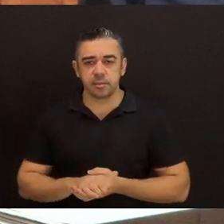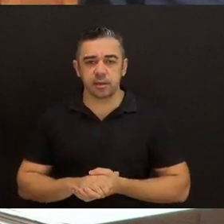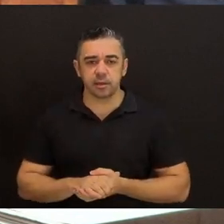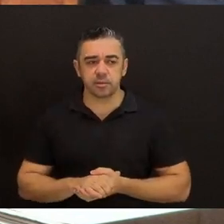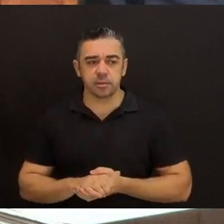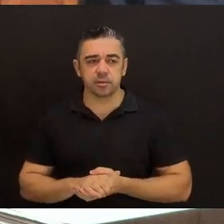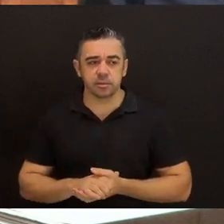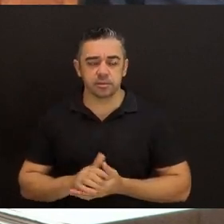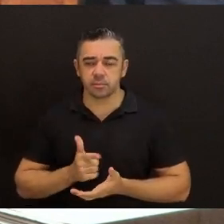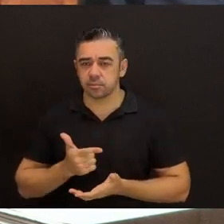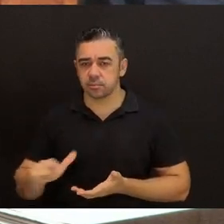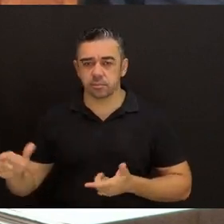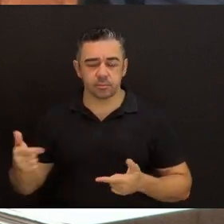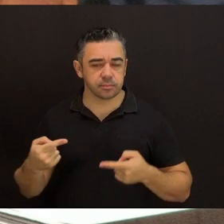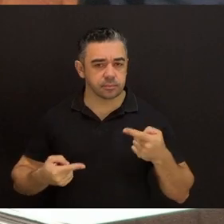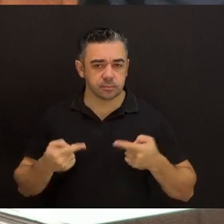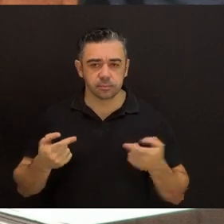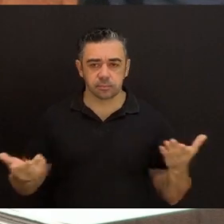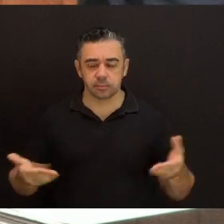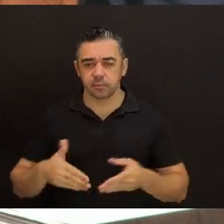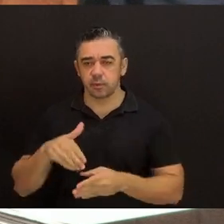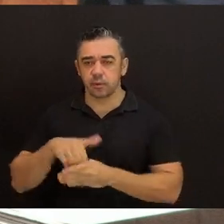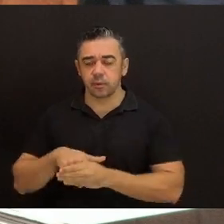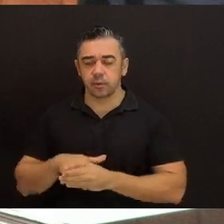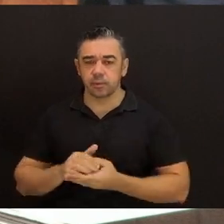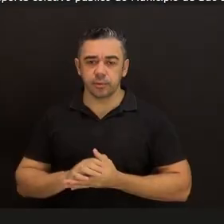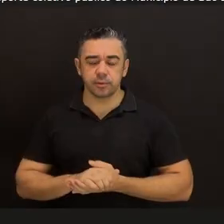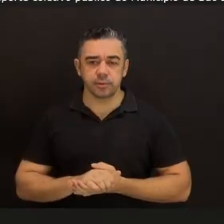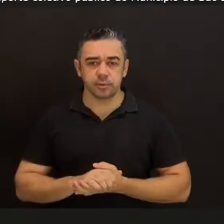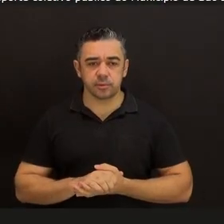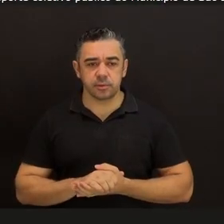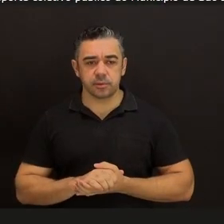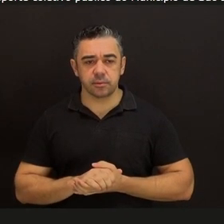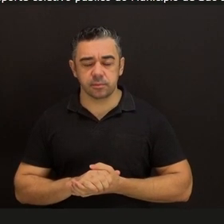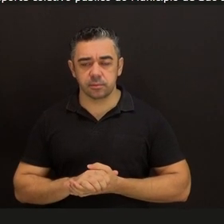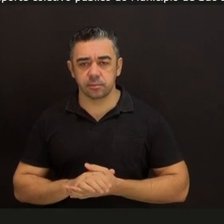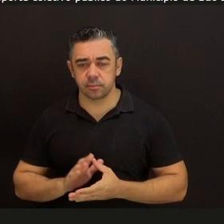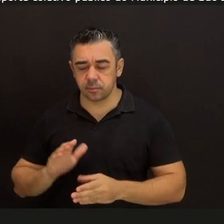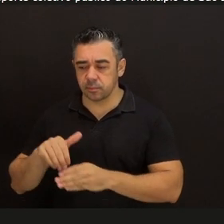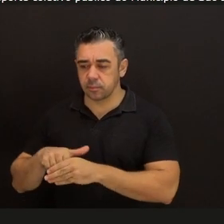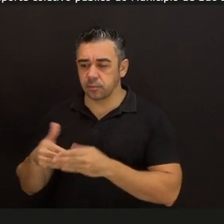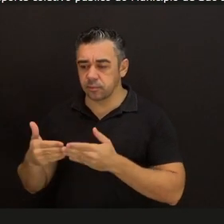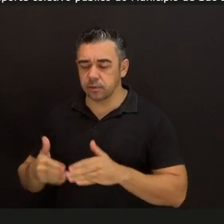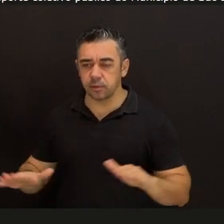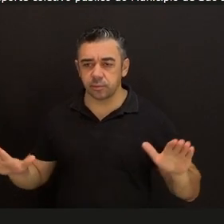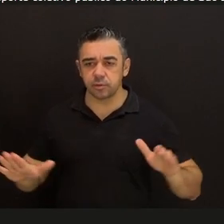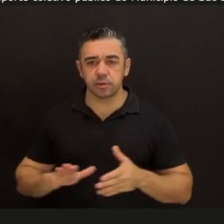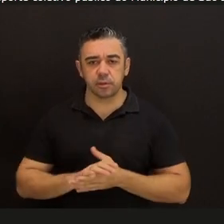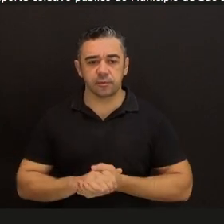havendo a discussão passamos a votação a votação aberta